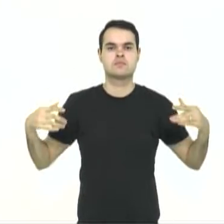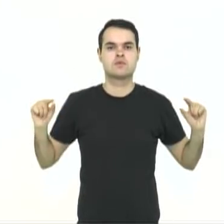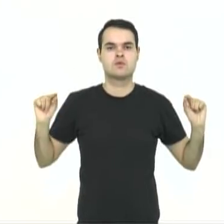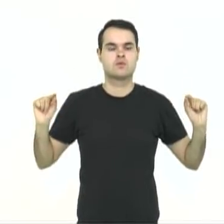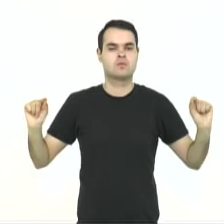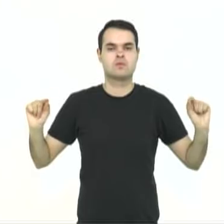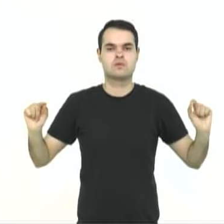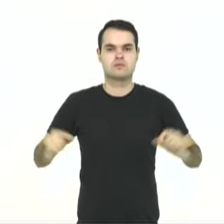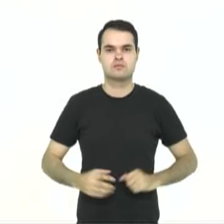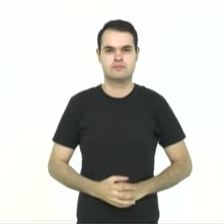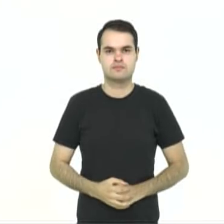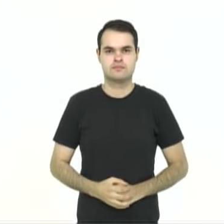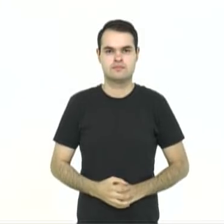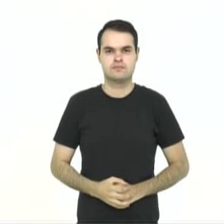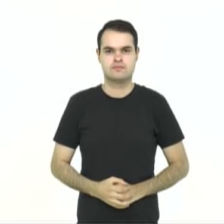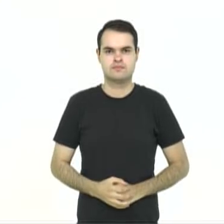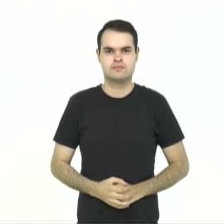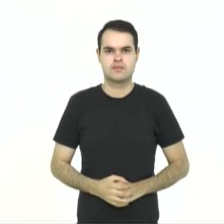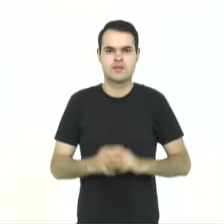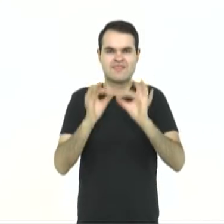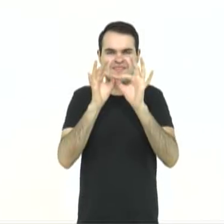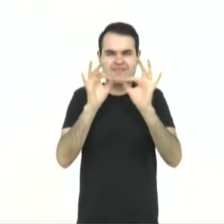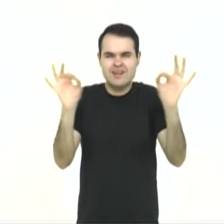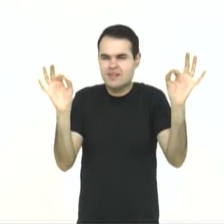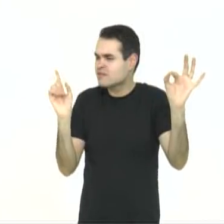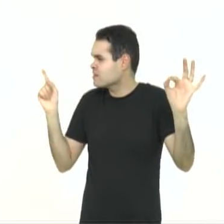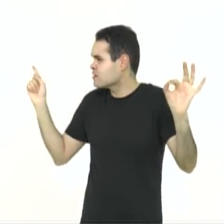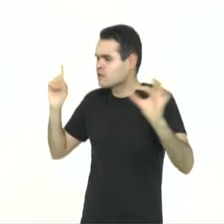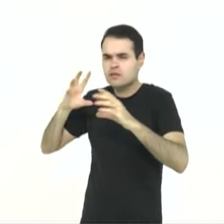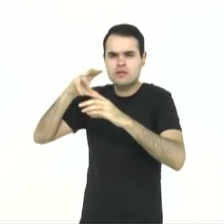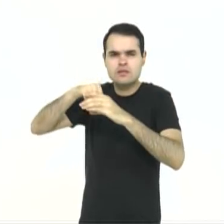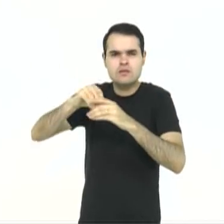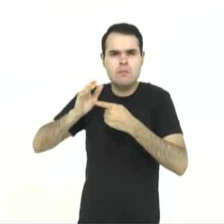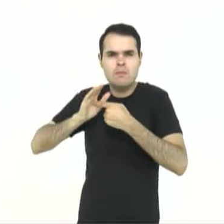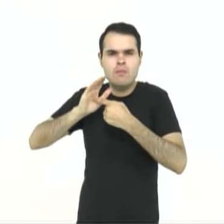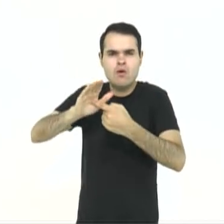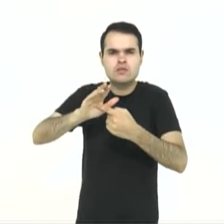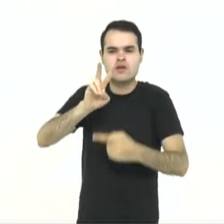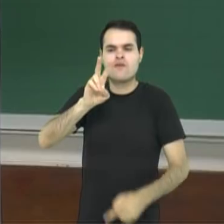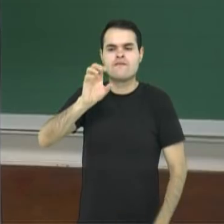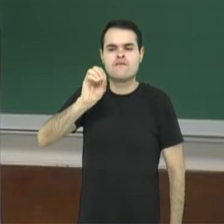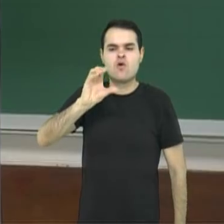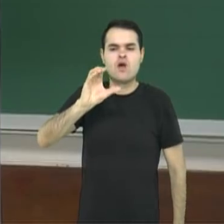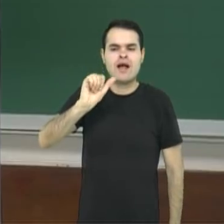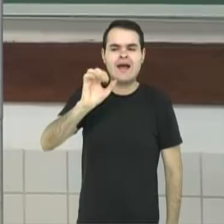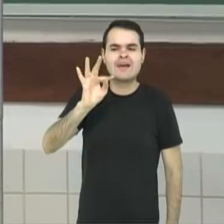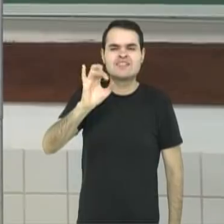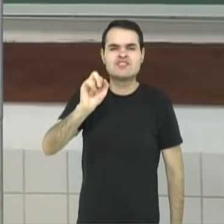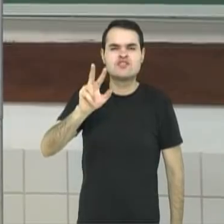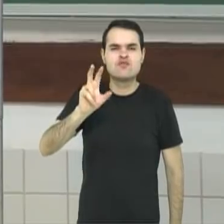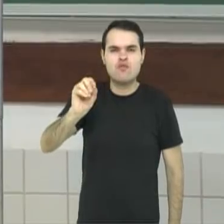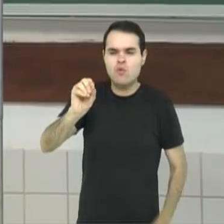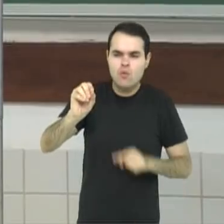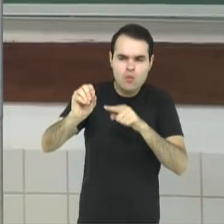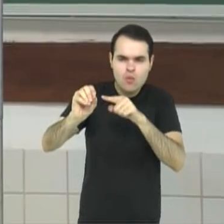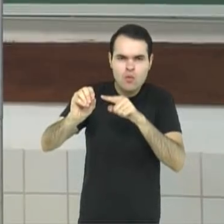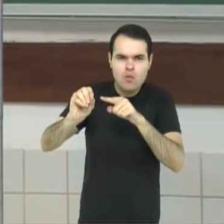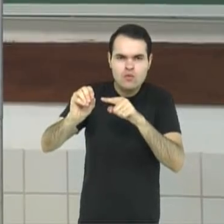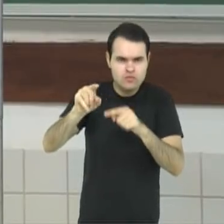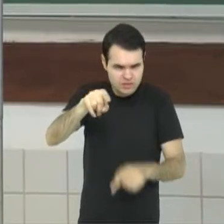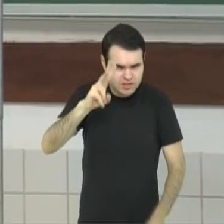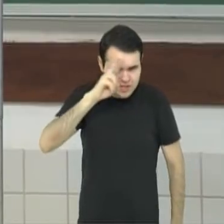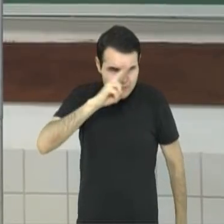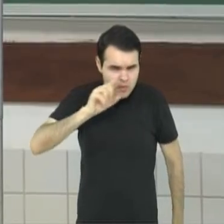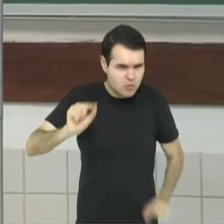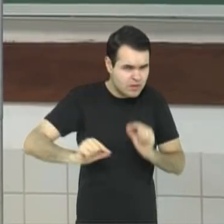quê? Né? Que frase nessa carta representa o vocativo? Será que vocês se lembram o que é um vocativo numa